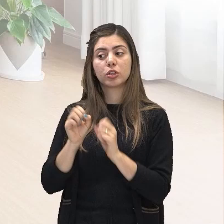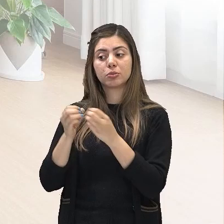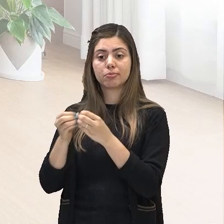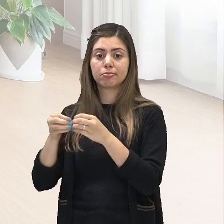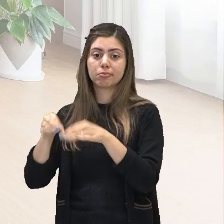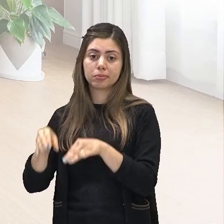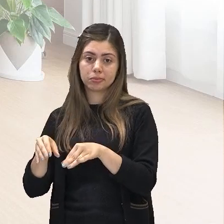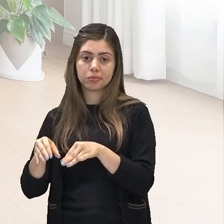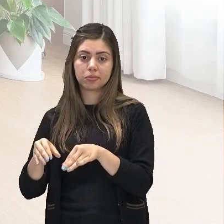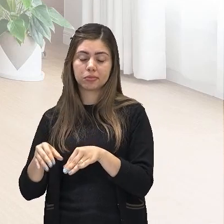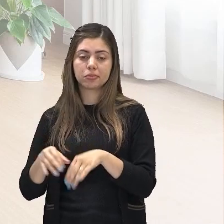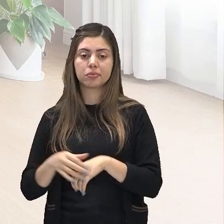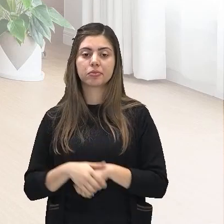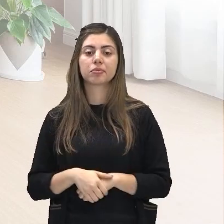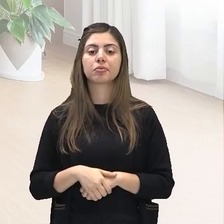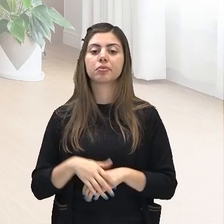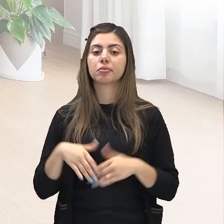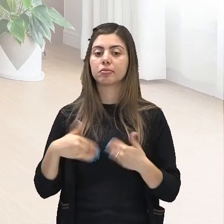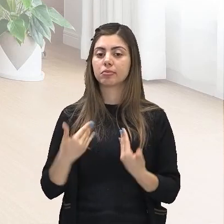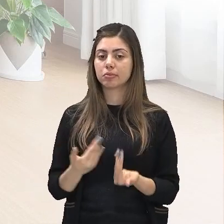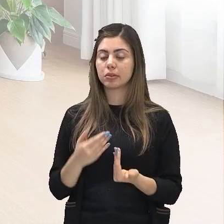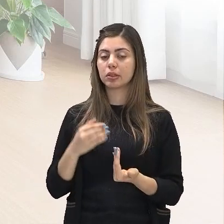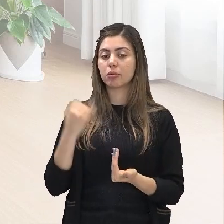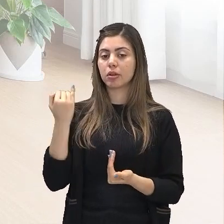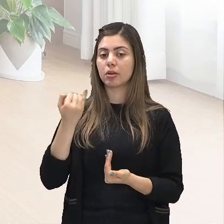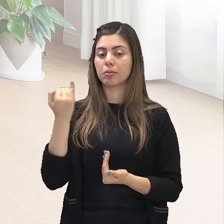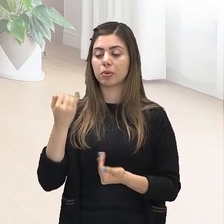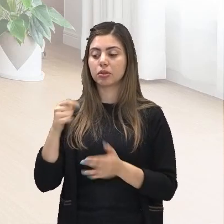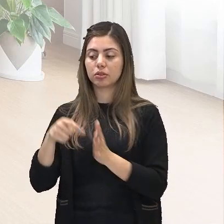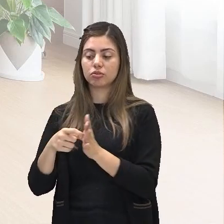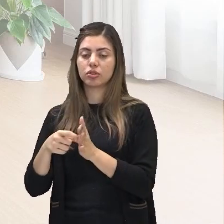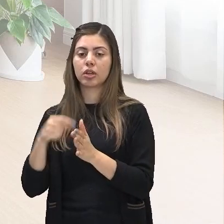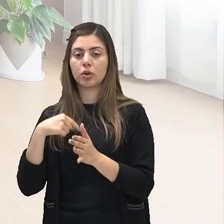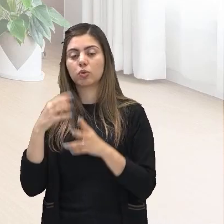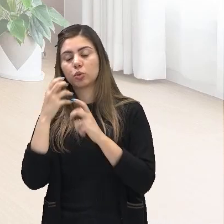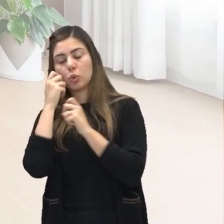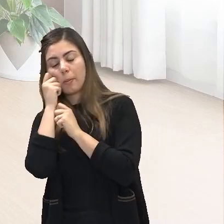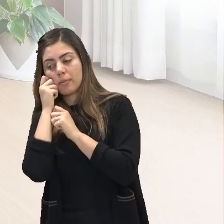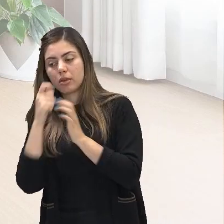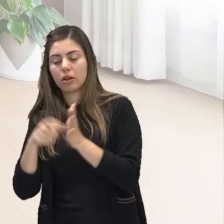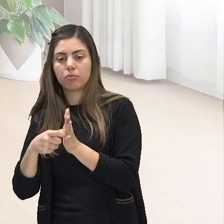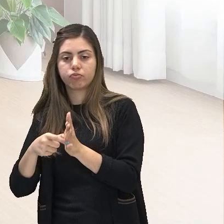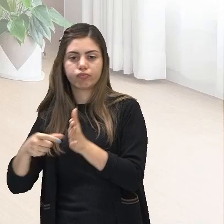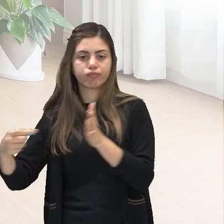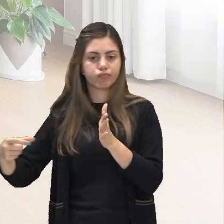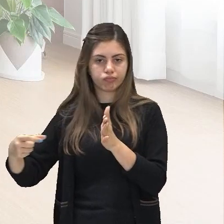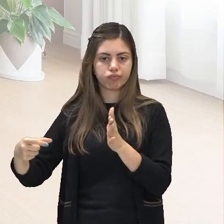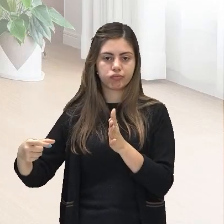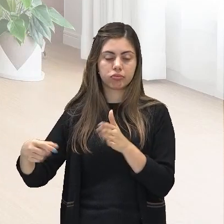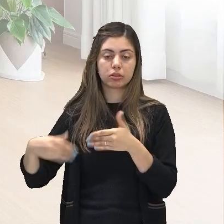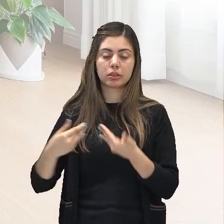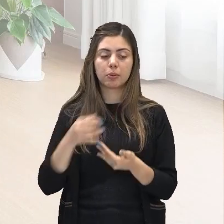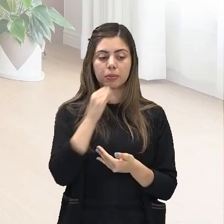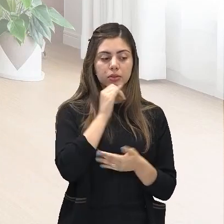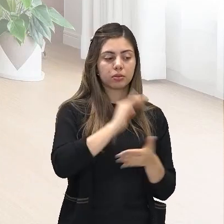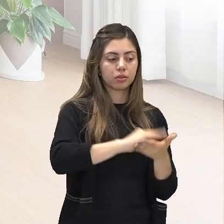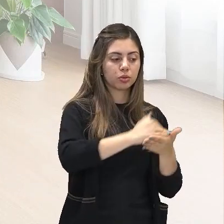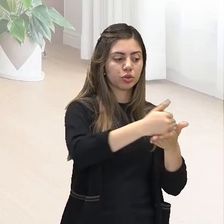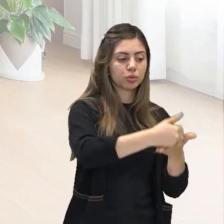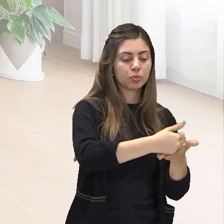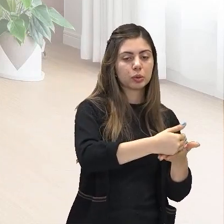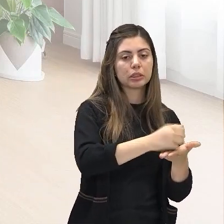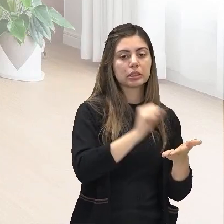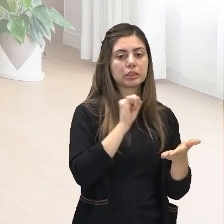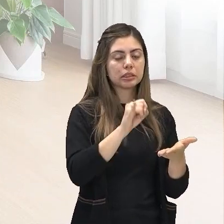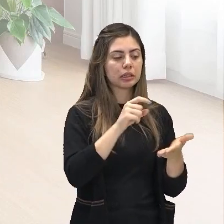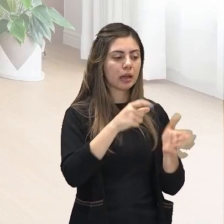tipo de curto-circuito também. É importante a gente dormir e desconectar esses aparelhos, né? Então, o notebook, ele pode viciar a bateria se ficar muito